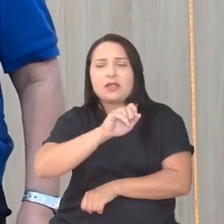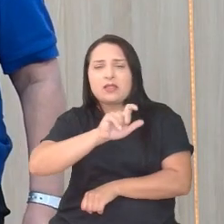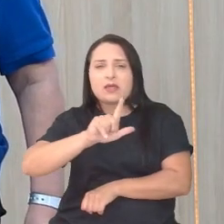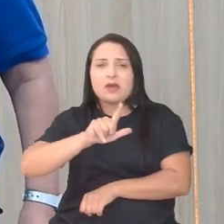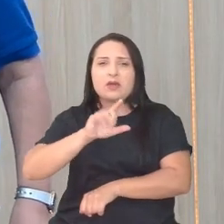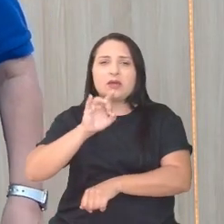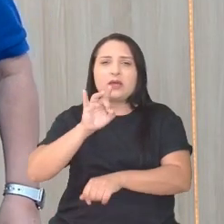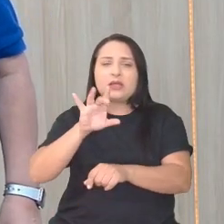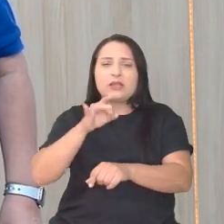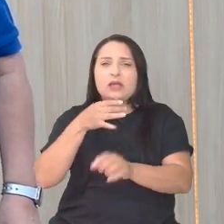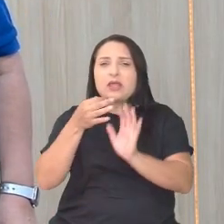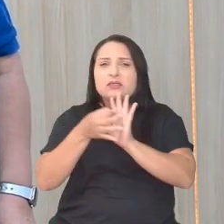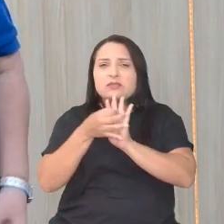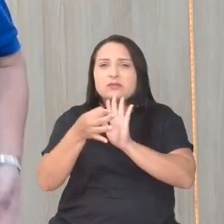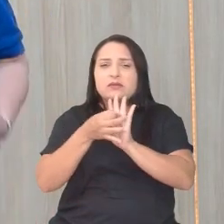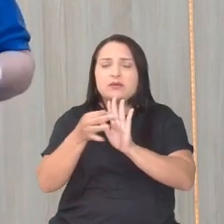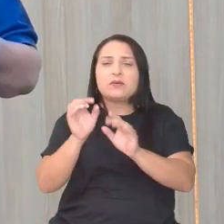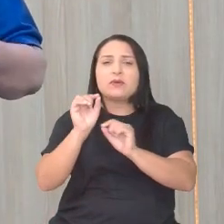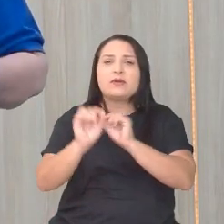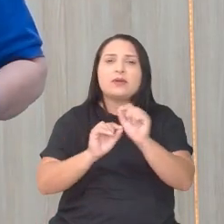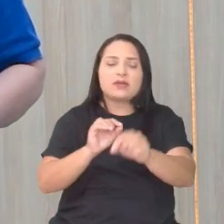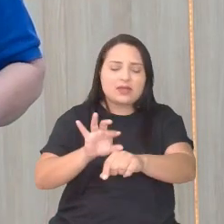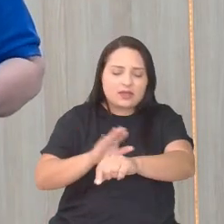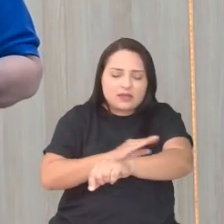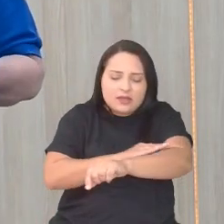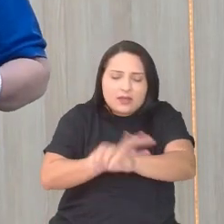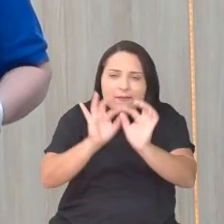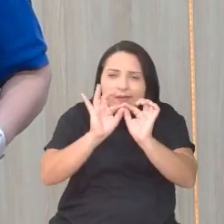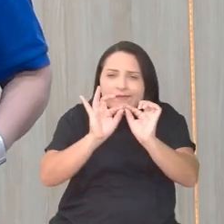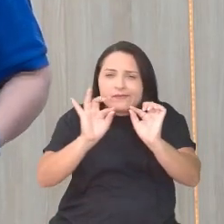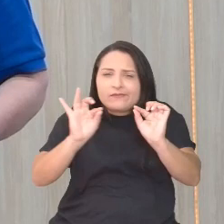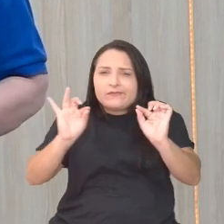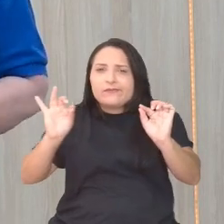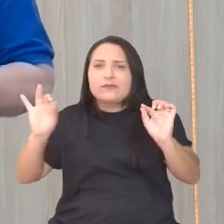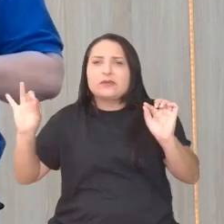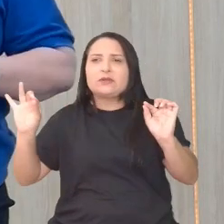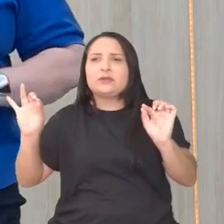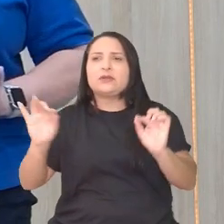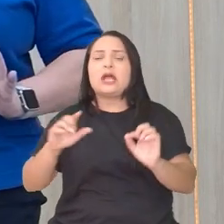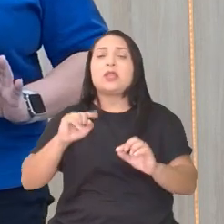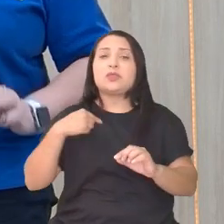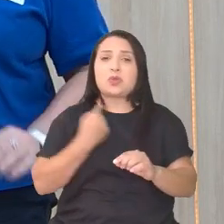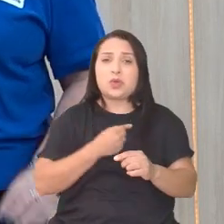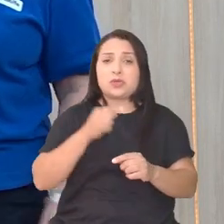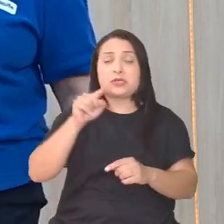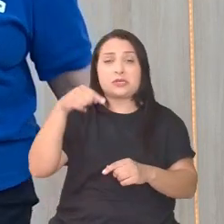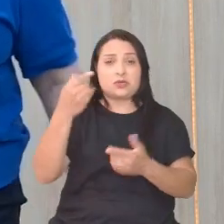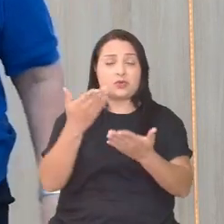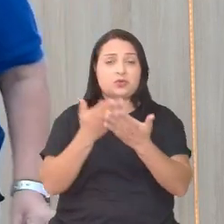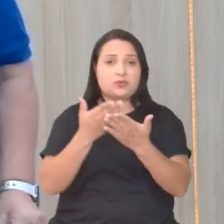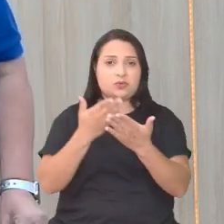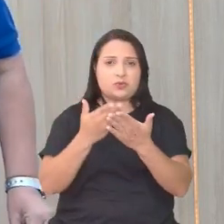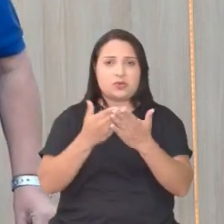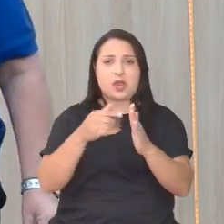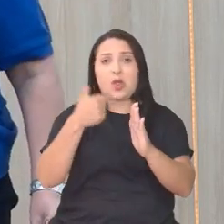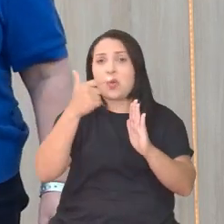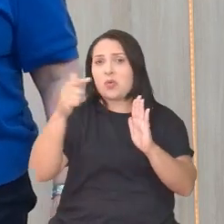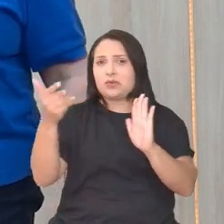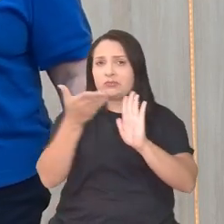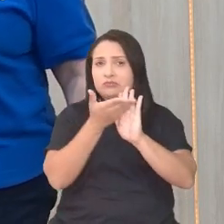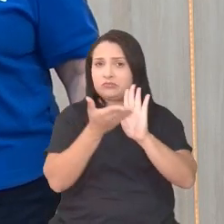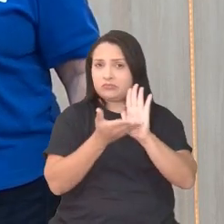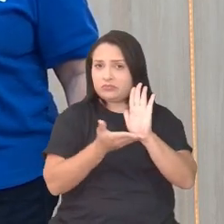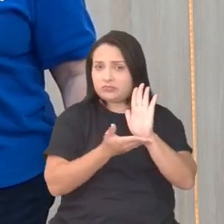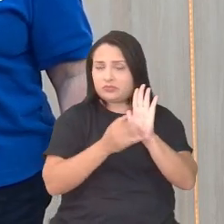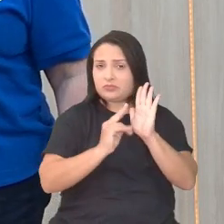bem fininha, que é a epiderme. A gente vai ver depois que existe a derme, a mesoderme e outras camadas da pele. Mas essa é